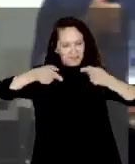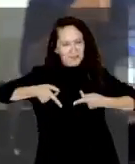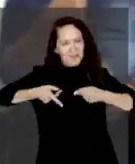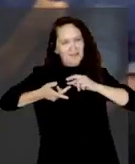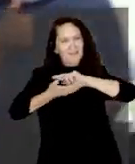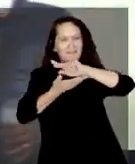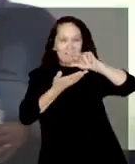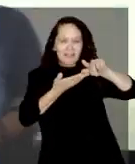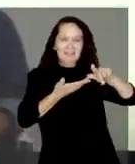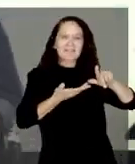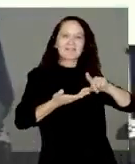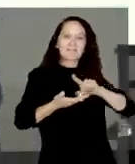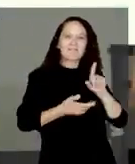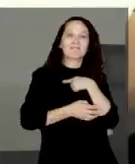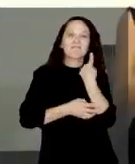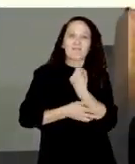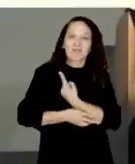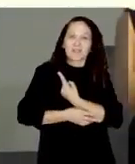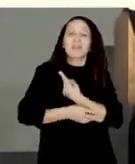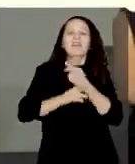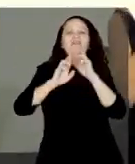país.